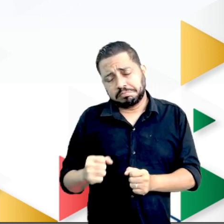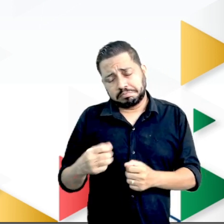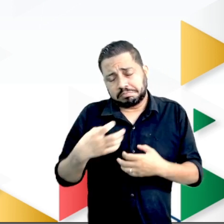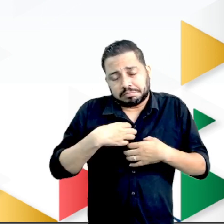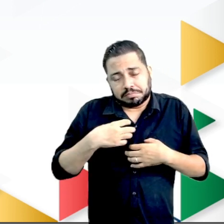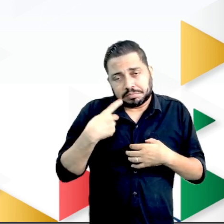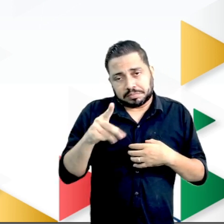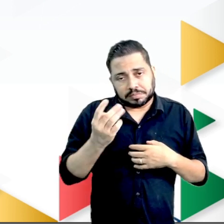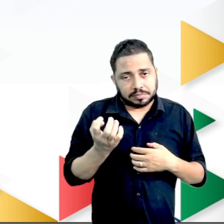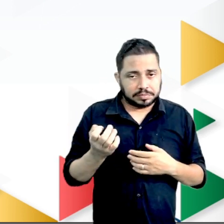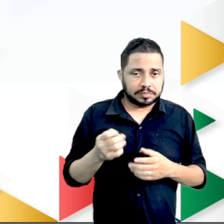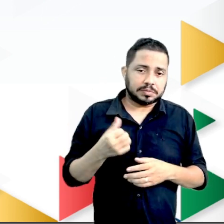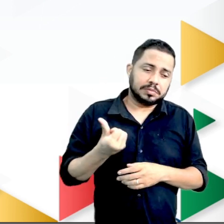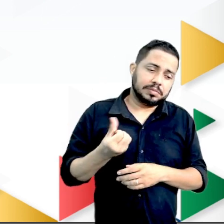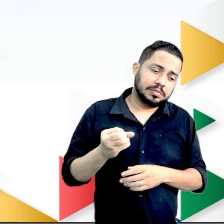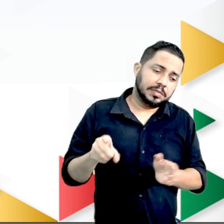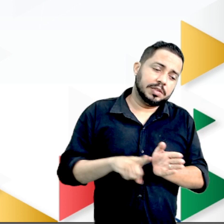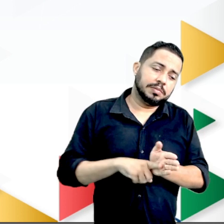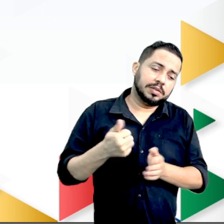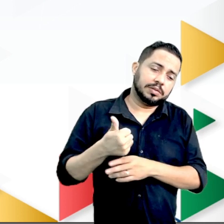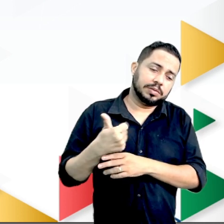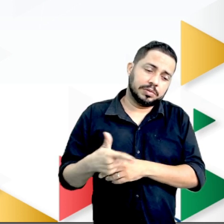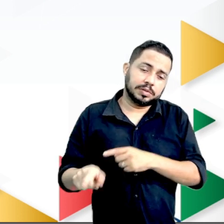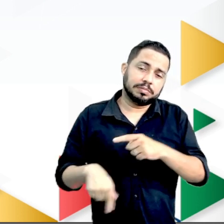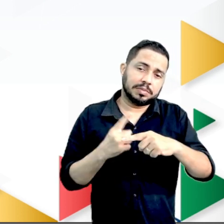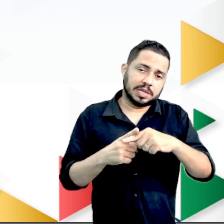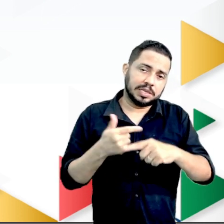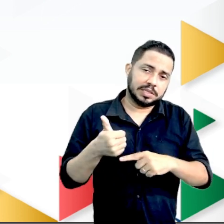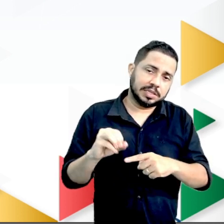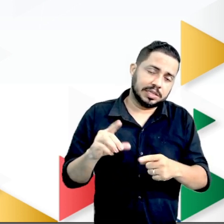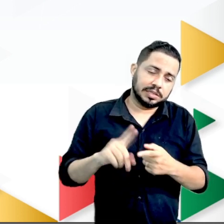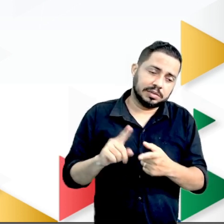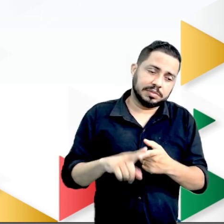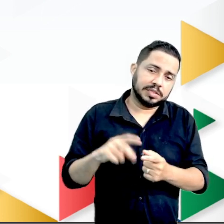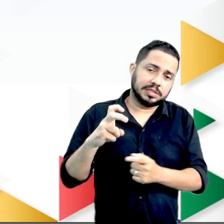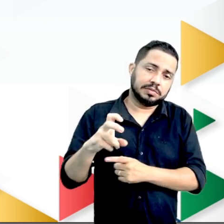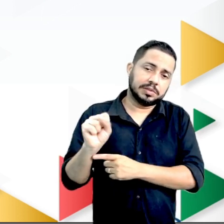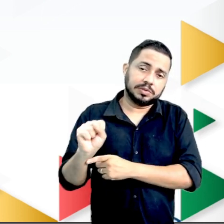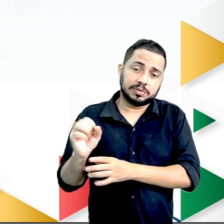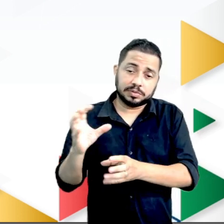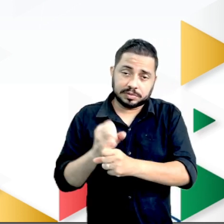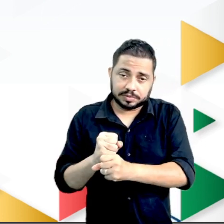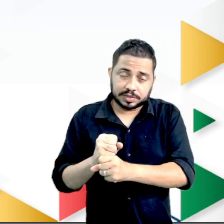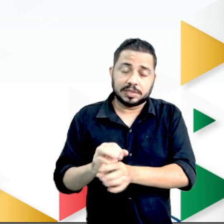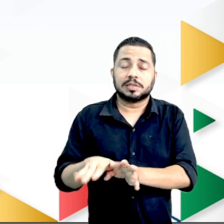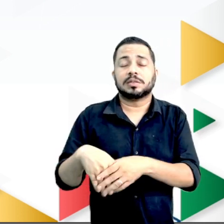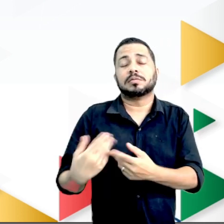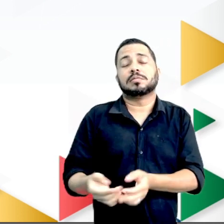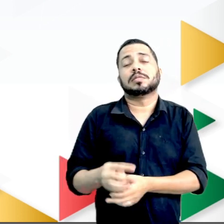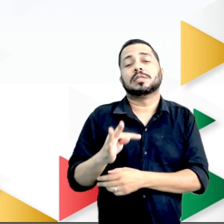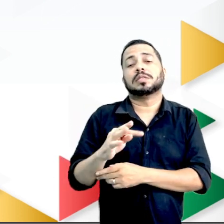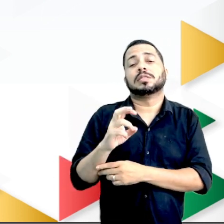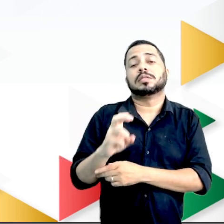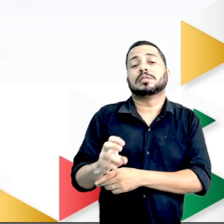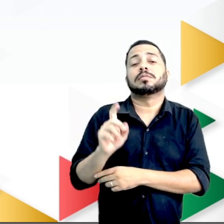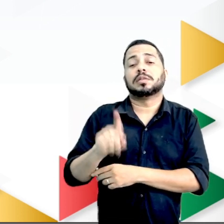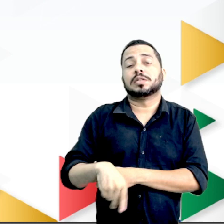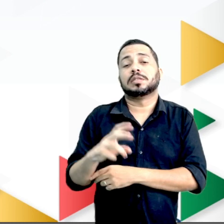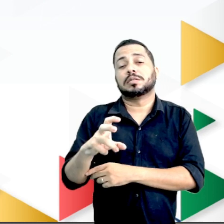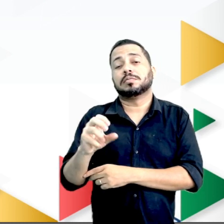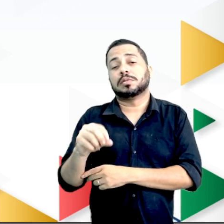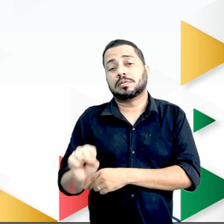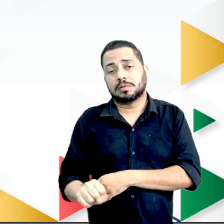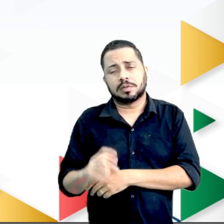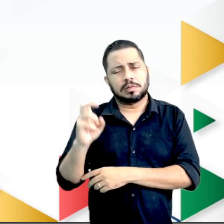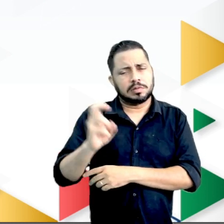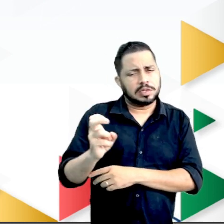você quisesse. 60 menos 12 mais 10 também daria 58. Então, T5 é 58. E é o quinto termo